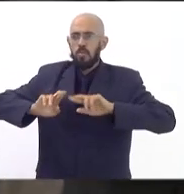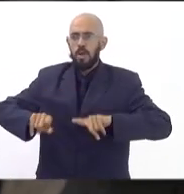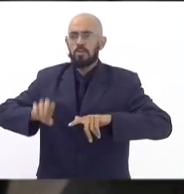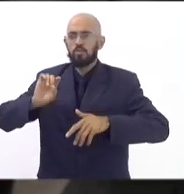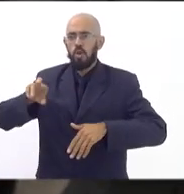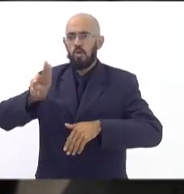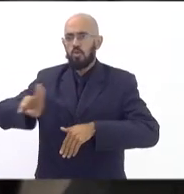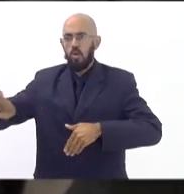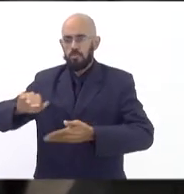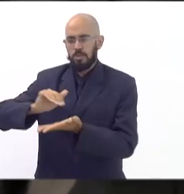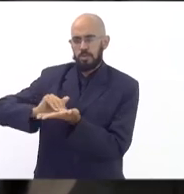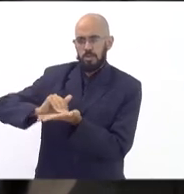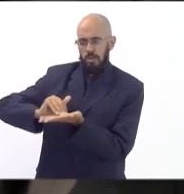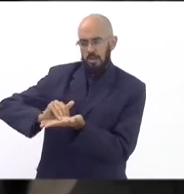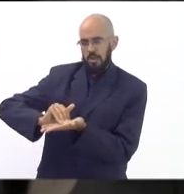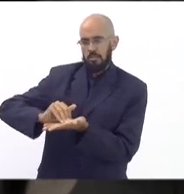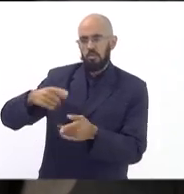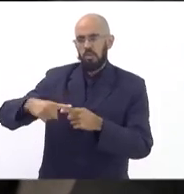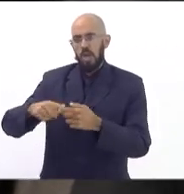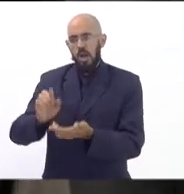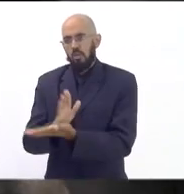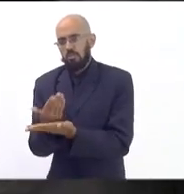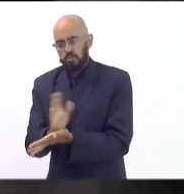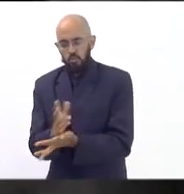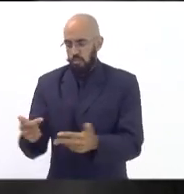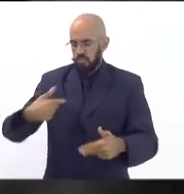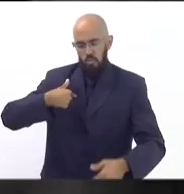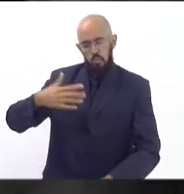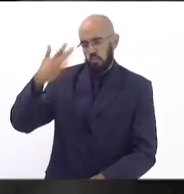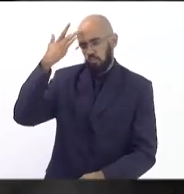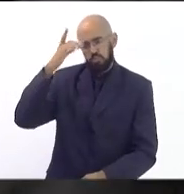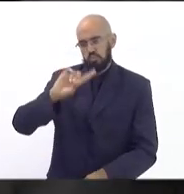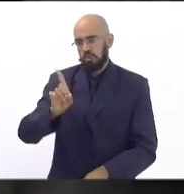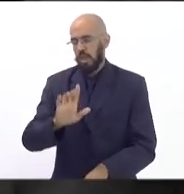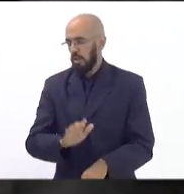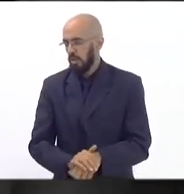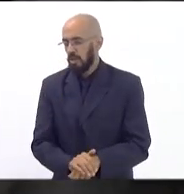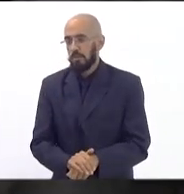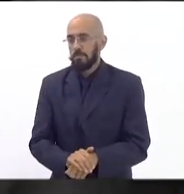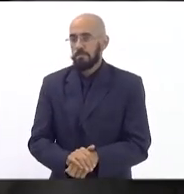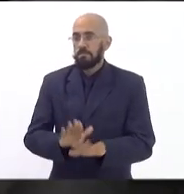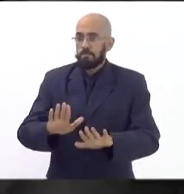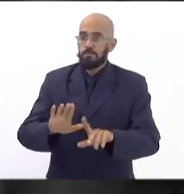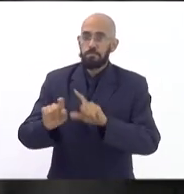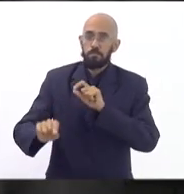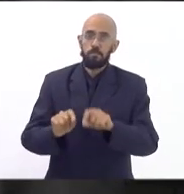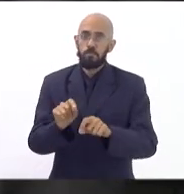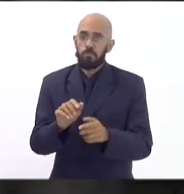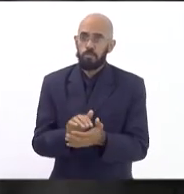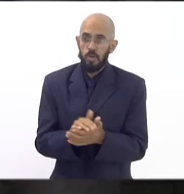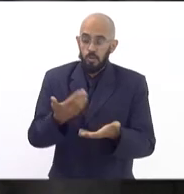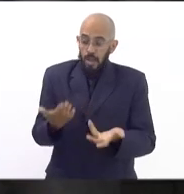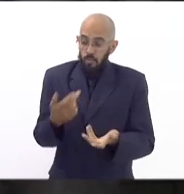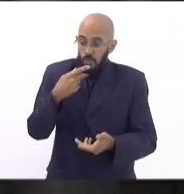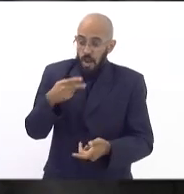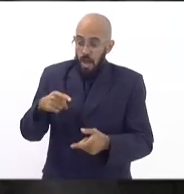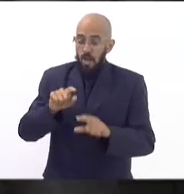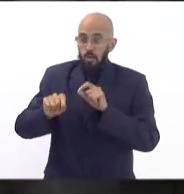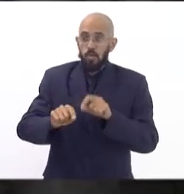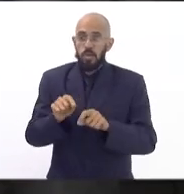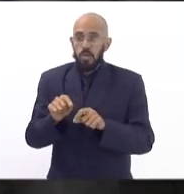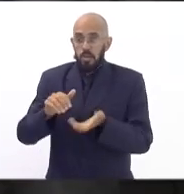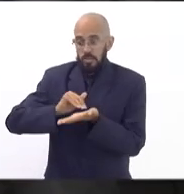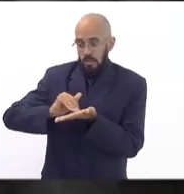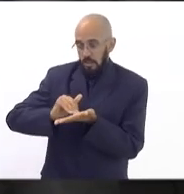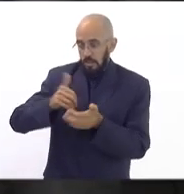nome da secretaria porque nem tudo está sob o meu conhecimento porém é eu quero dizer que na